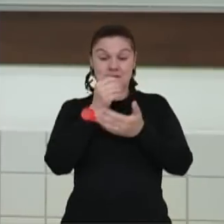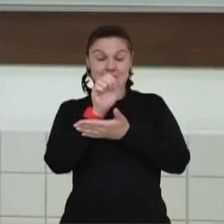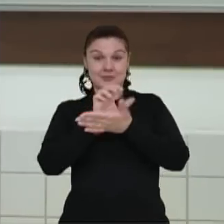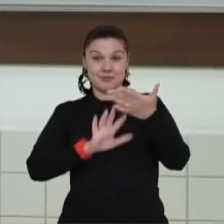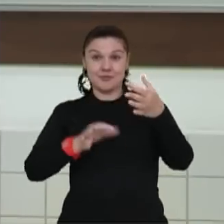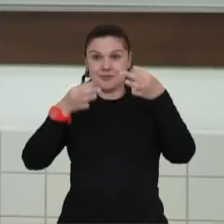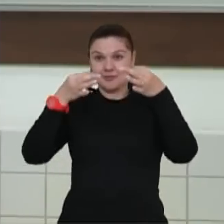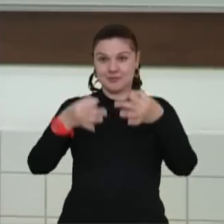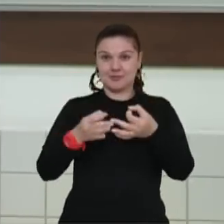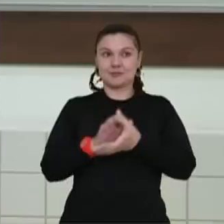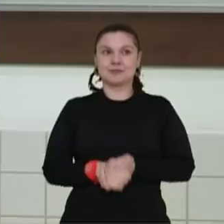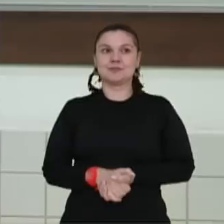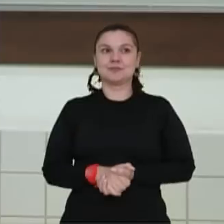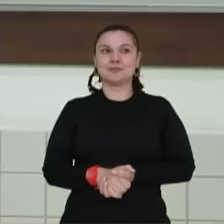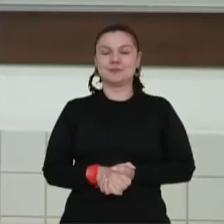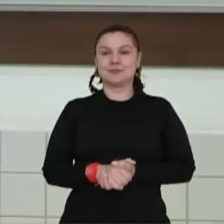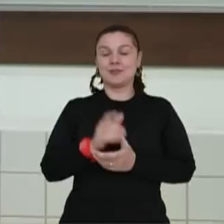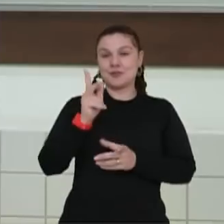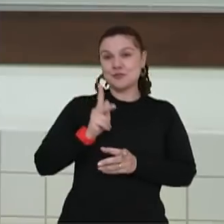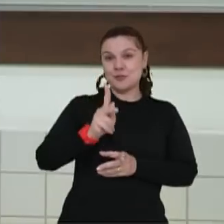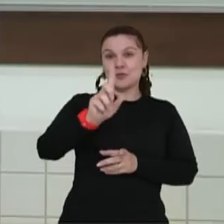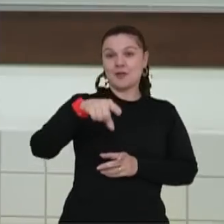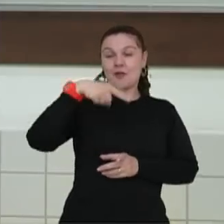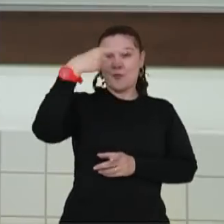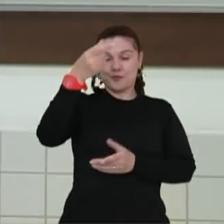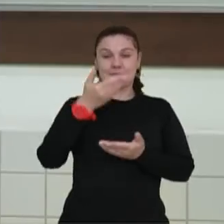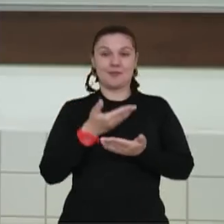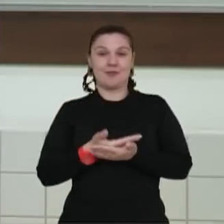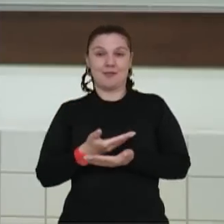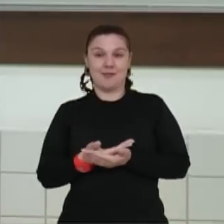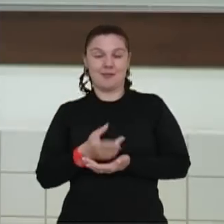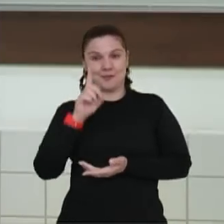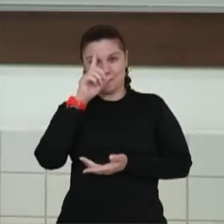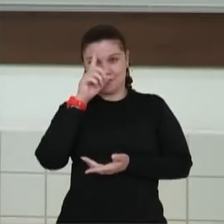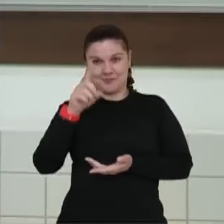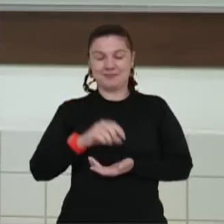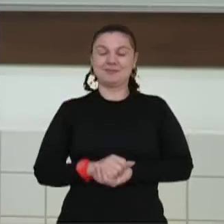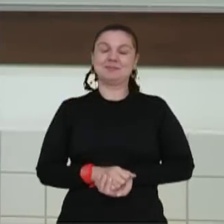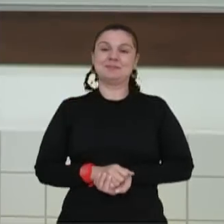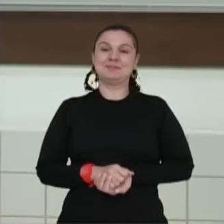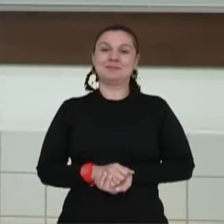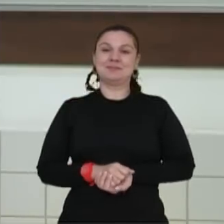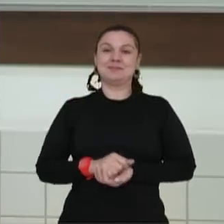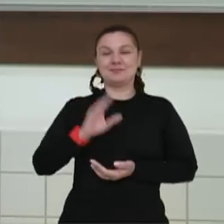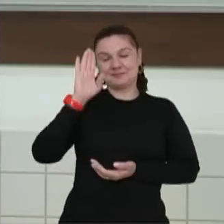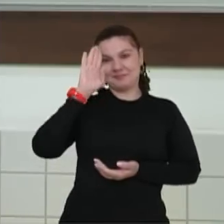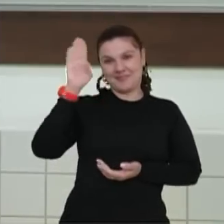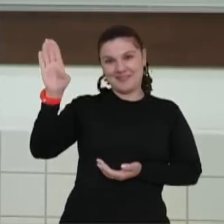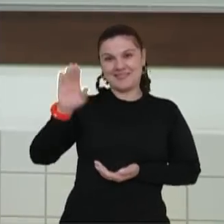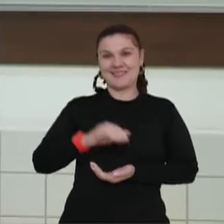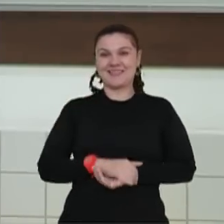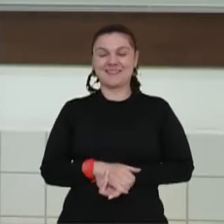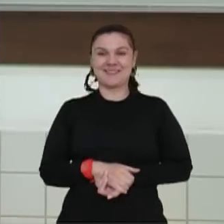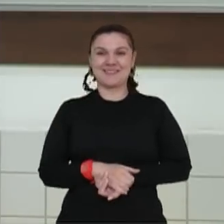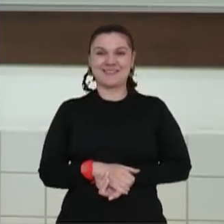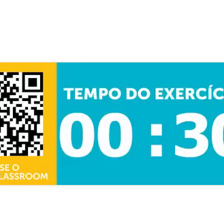direitinho, tá bom? E a gente continua essa retomada de estatística na próxima aula. Até lá!